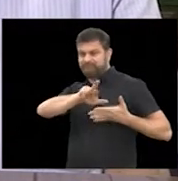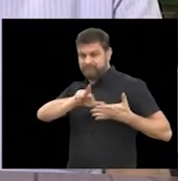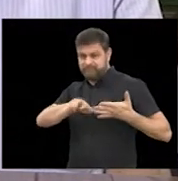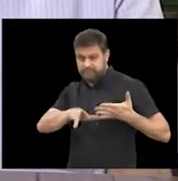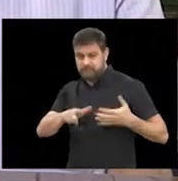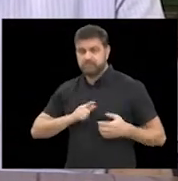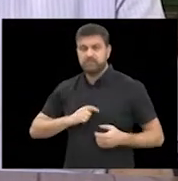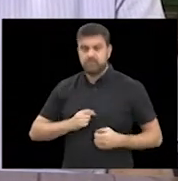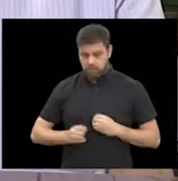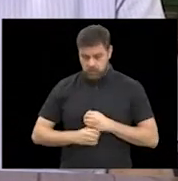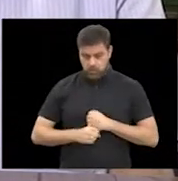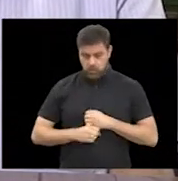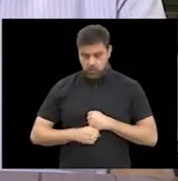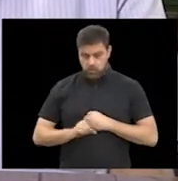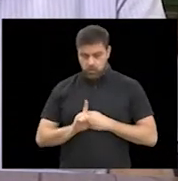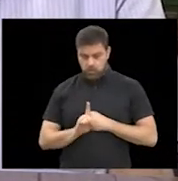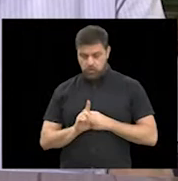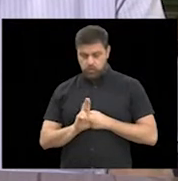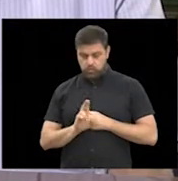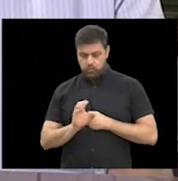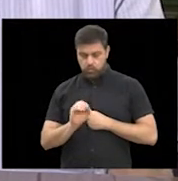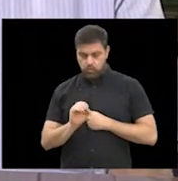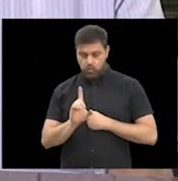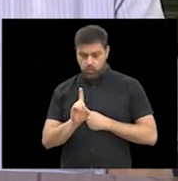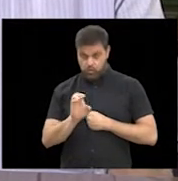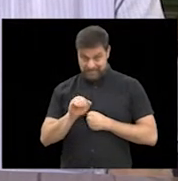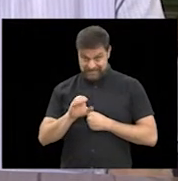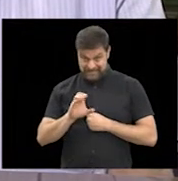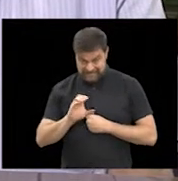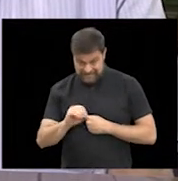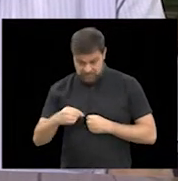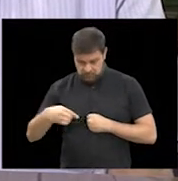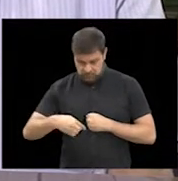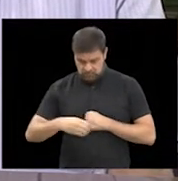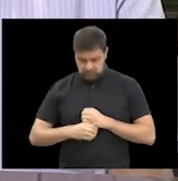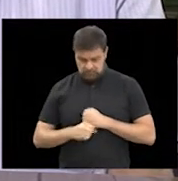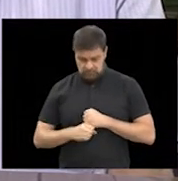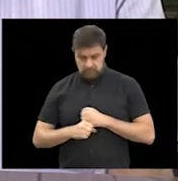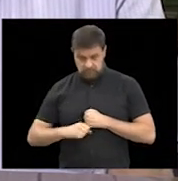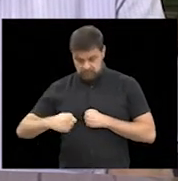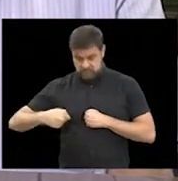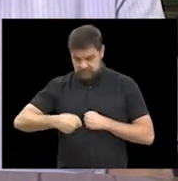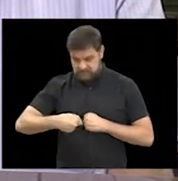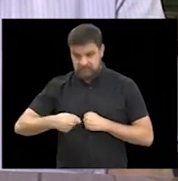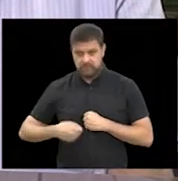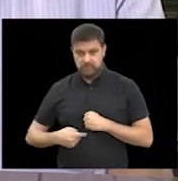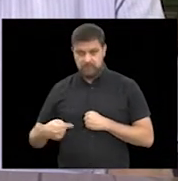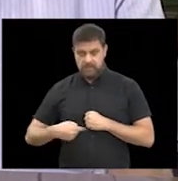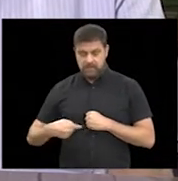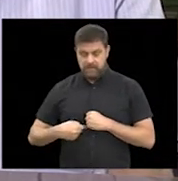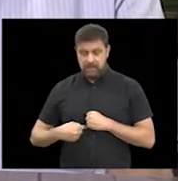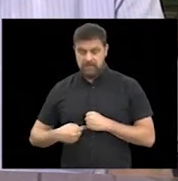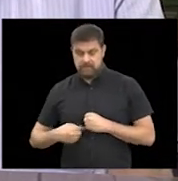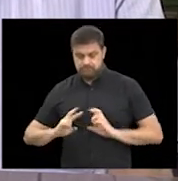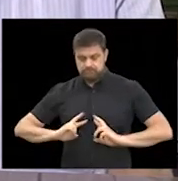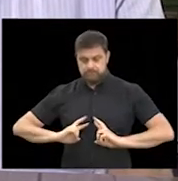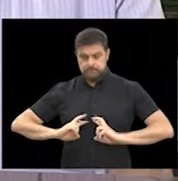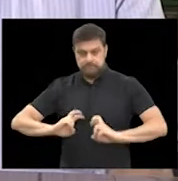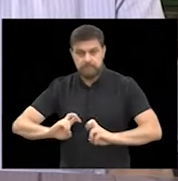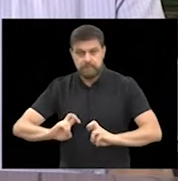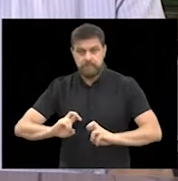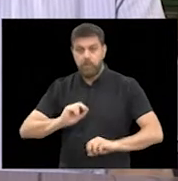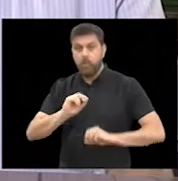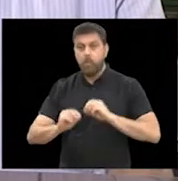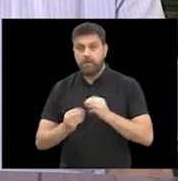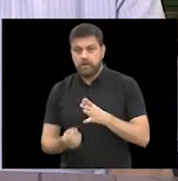no duodeno, principalmente a primeira porção do duodeno, e é como se fosse um órgão de resposta,